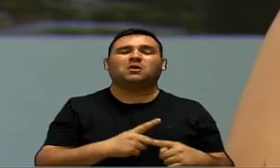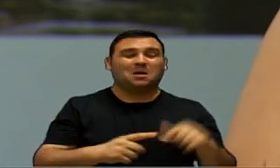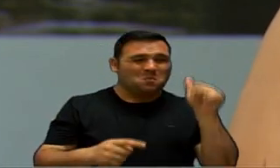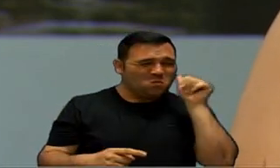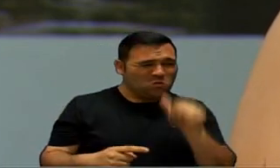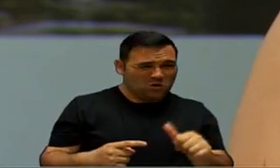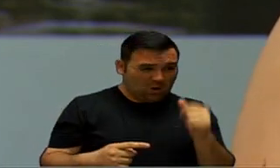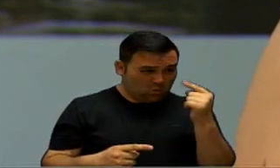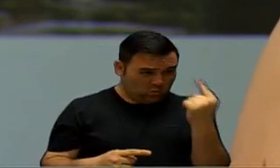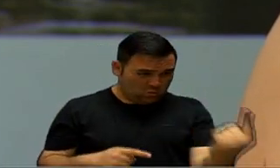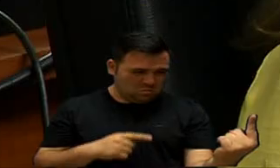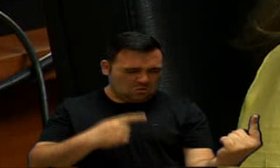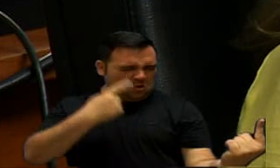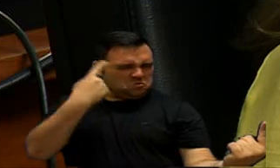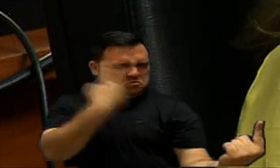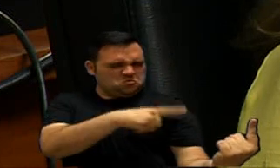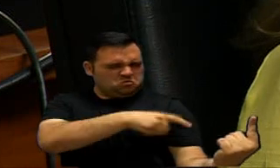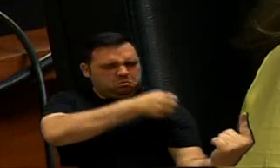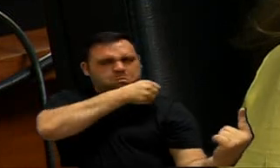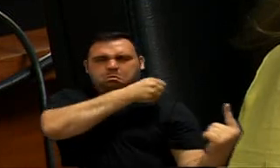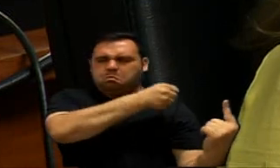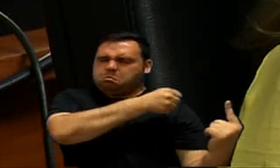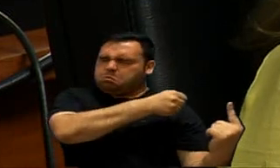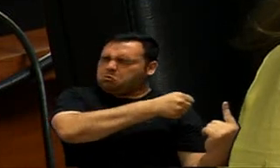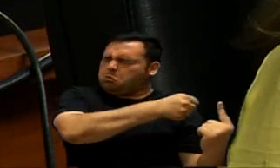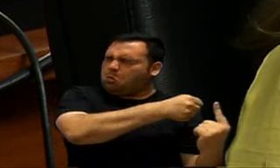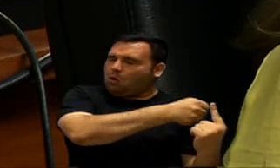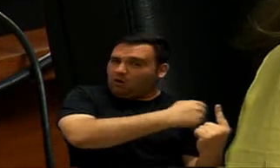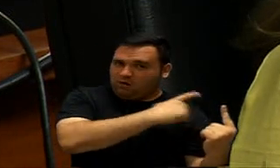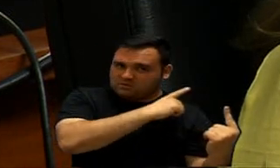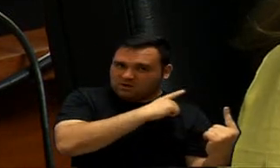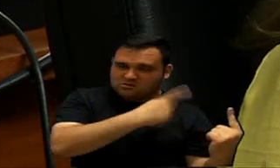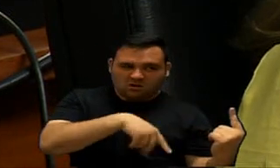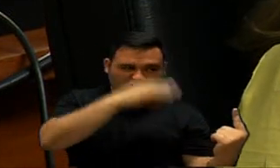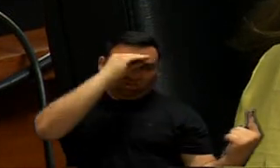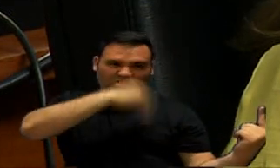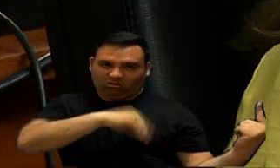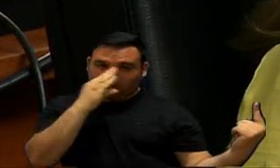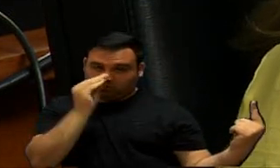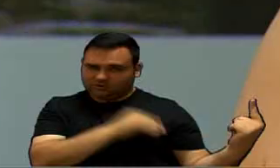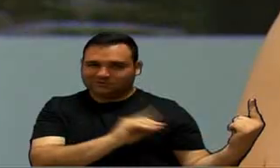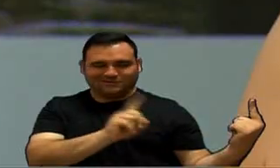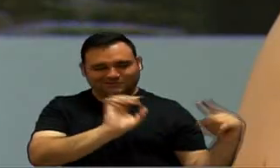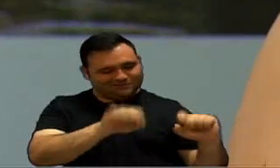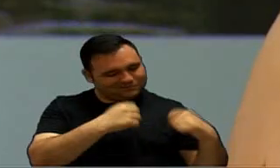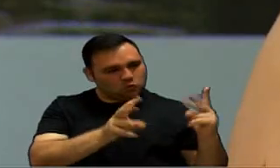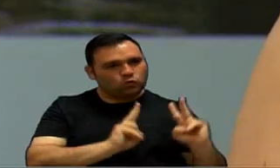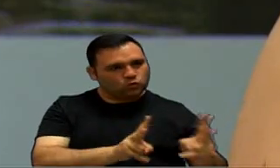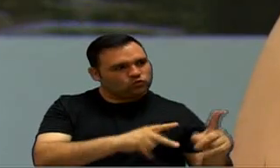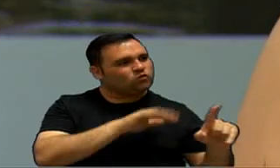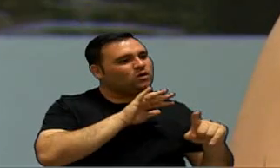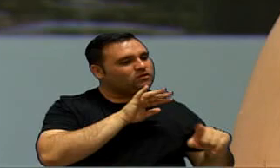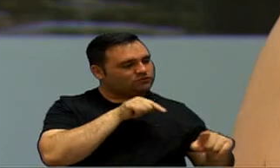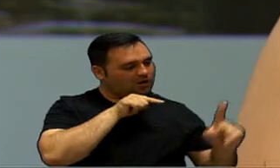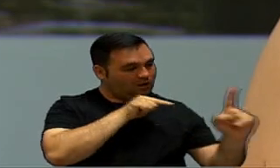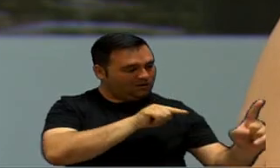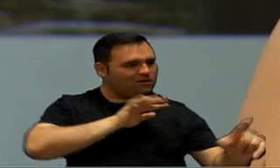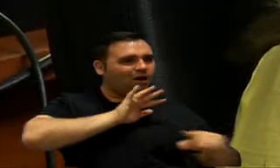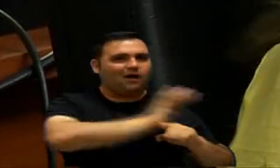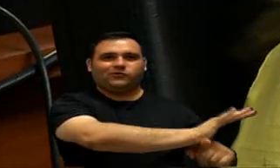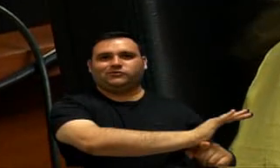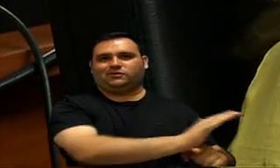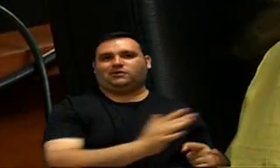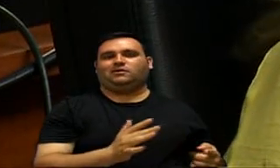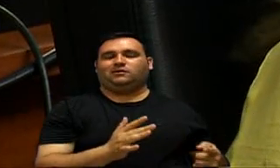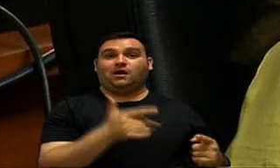mulher sofrendo violência, a nossa luta deve continuar. Né, Beth? É assim que a gente fala. Se a gente consegue salvar uma vida, a